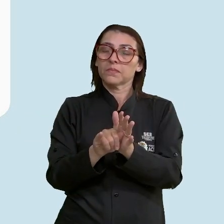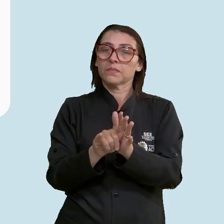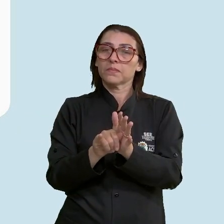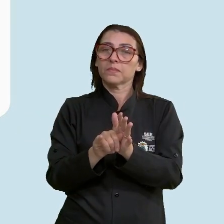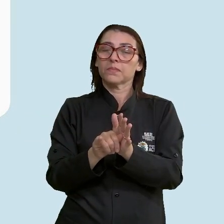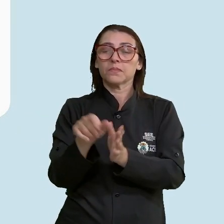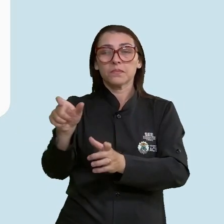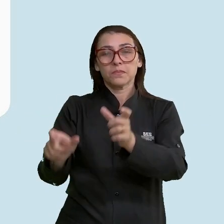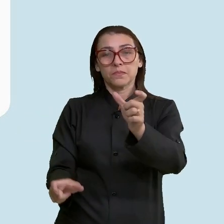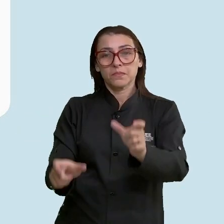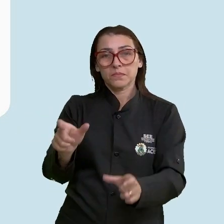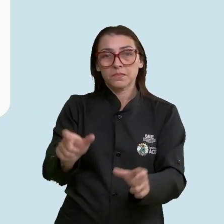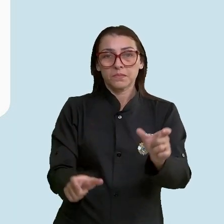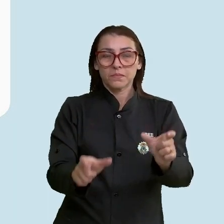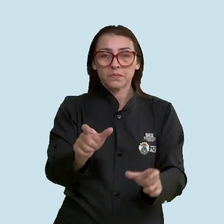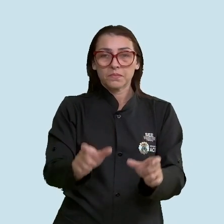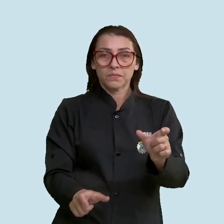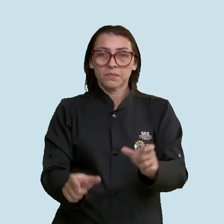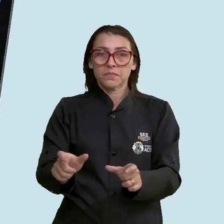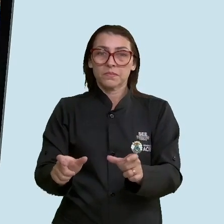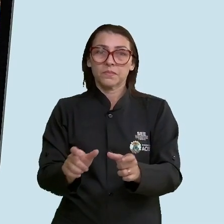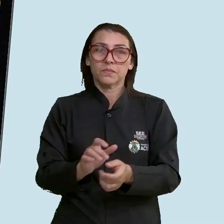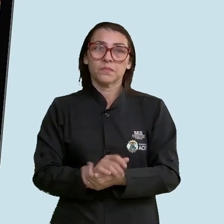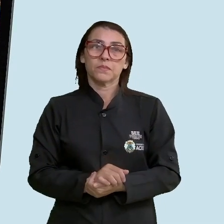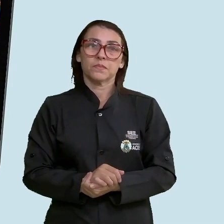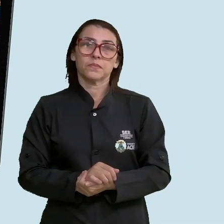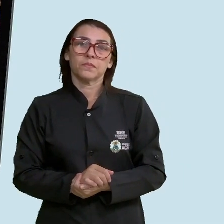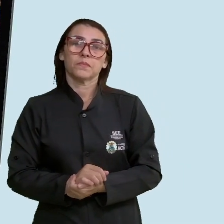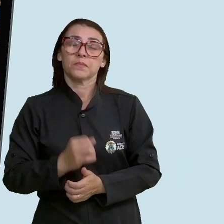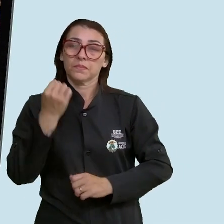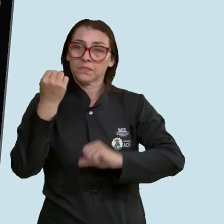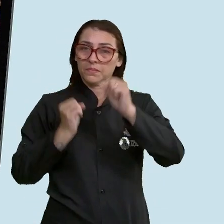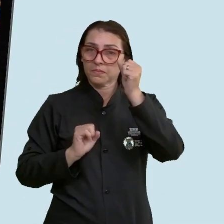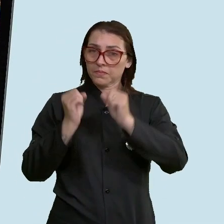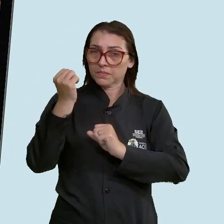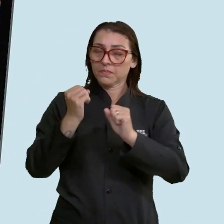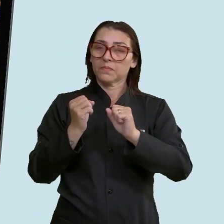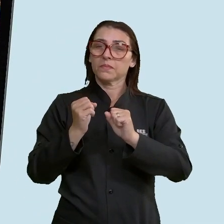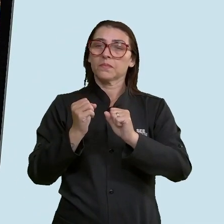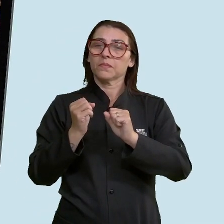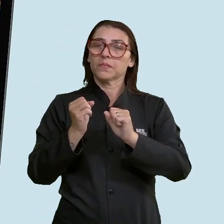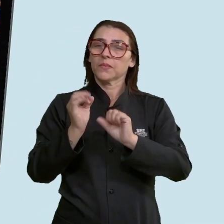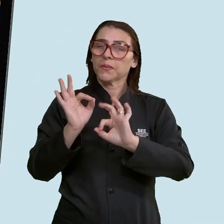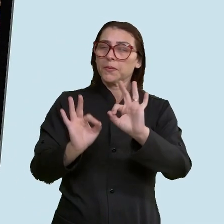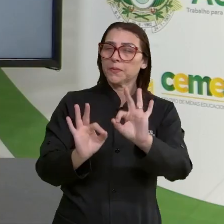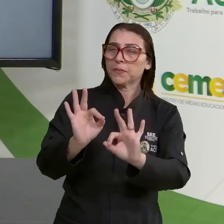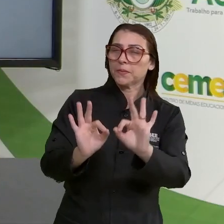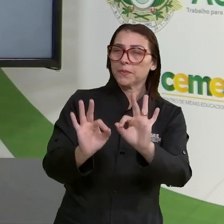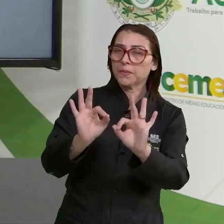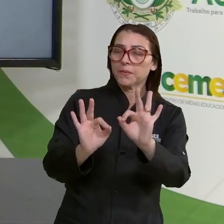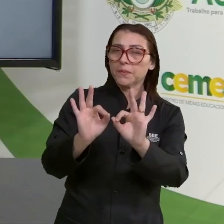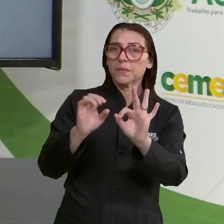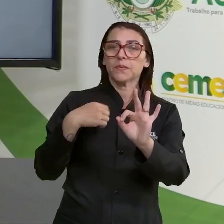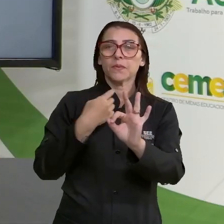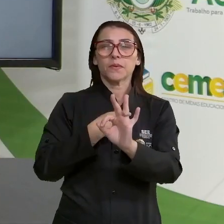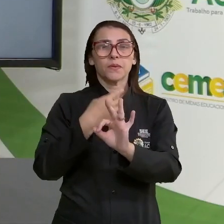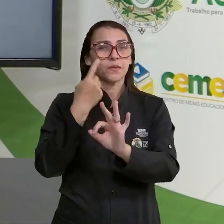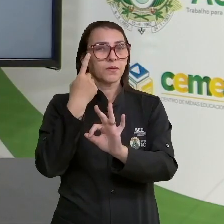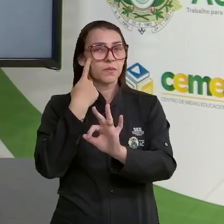dos indivíduos. Então, a indústria cultural, ela molda um pouco desse nosso